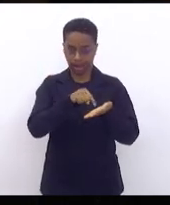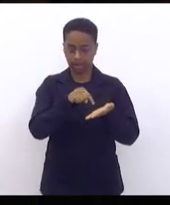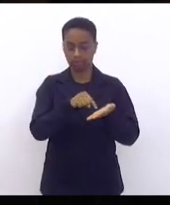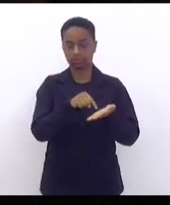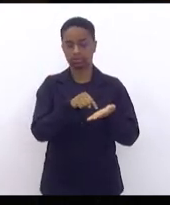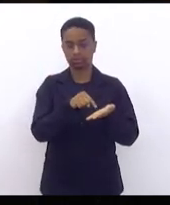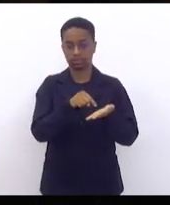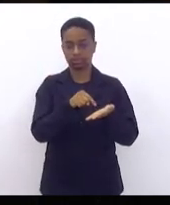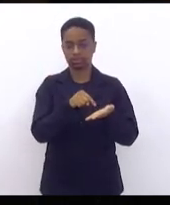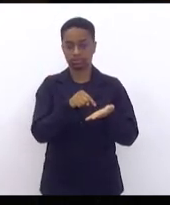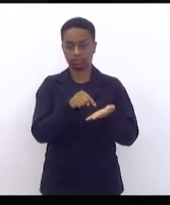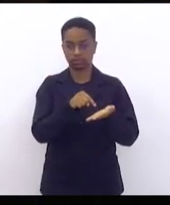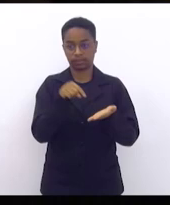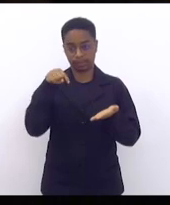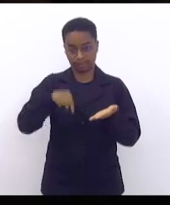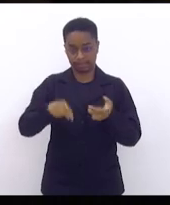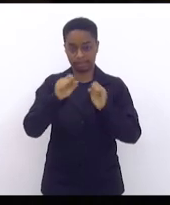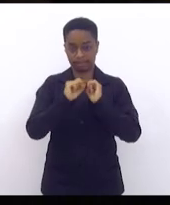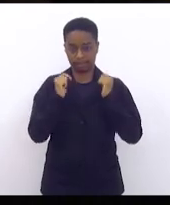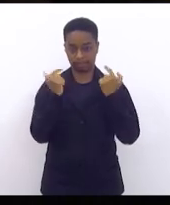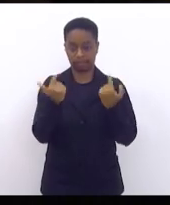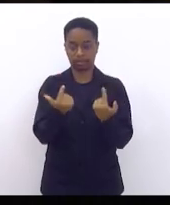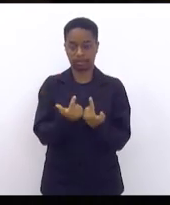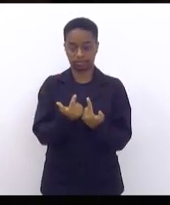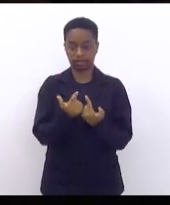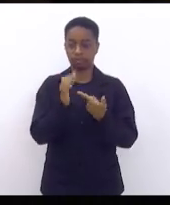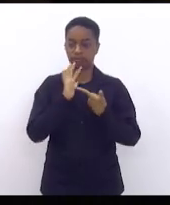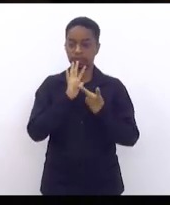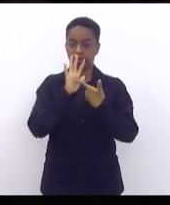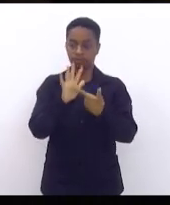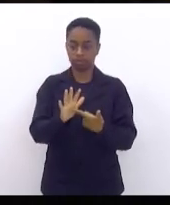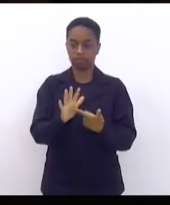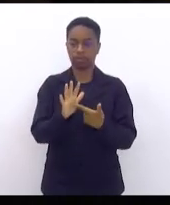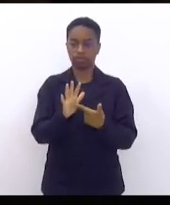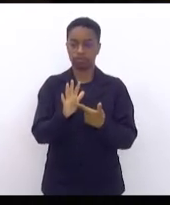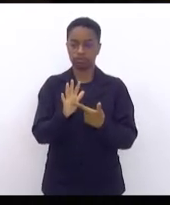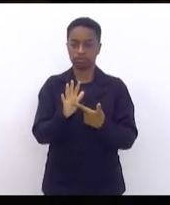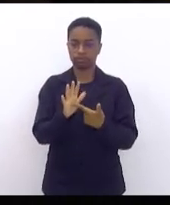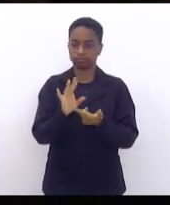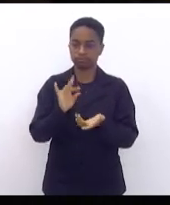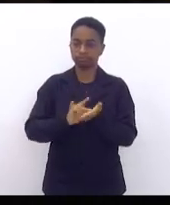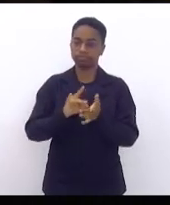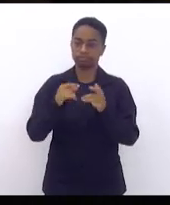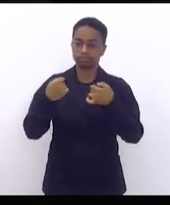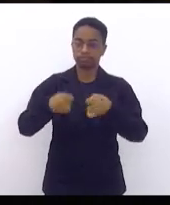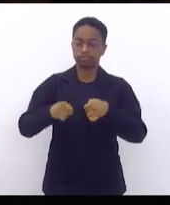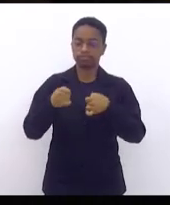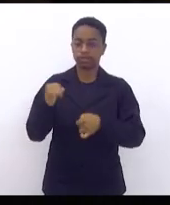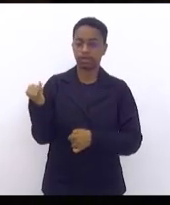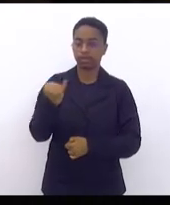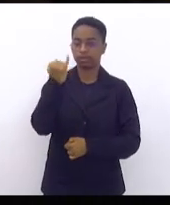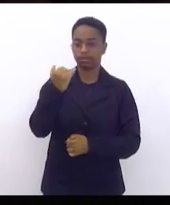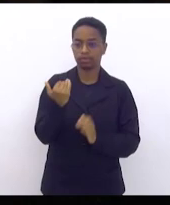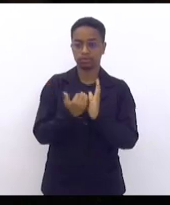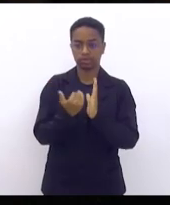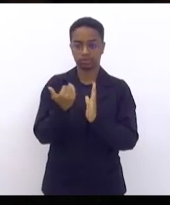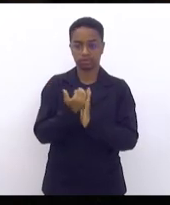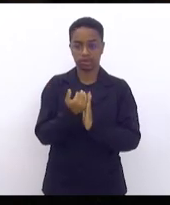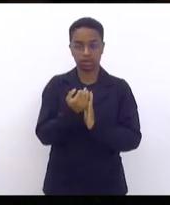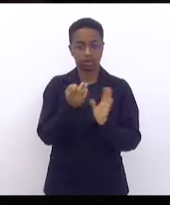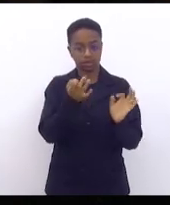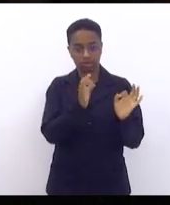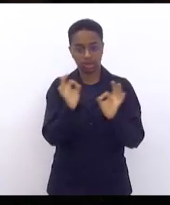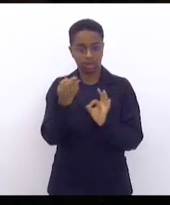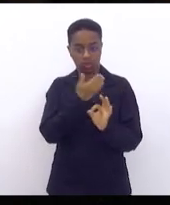mim, a esta casa, demonstra uma necessidade tão fundamental e importante que nenhum governo